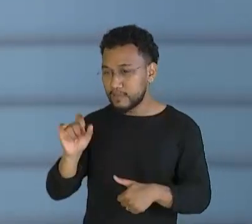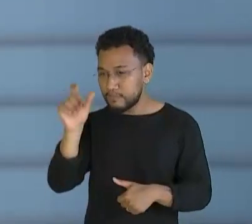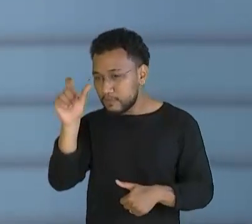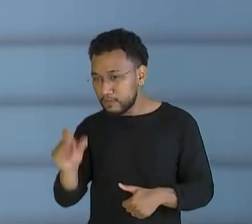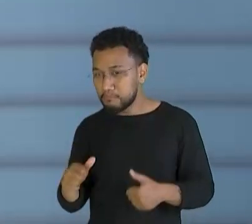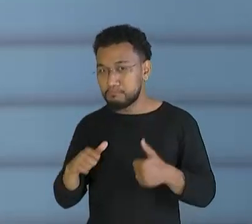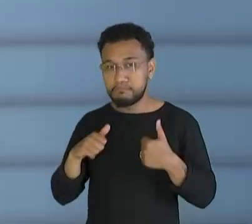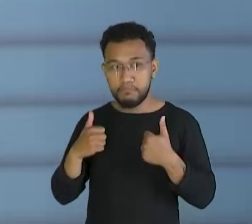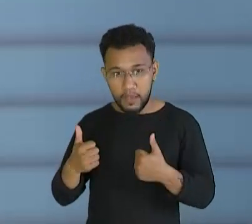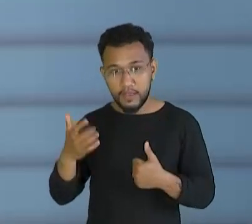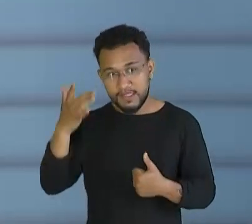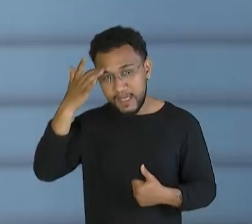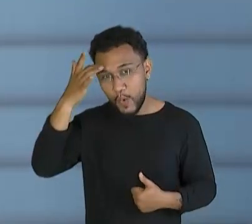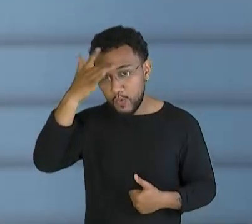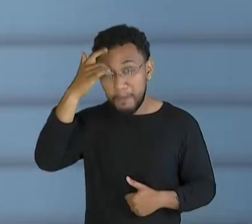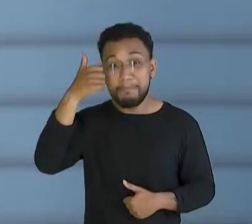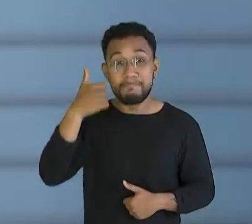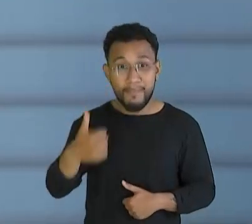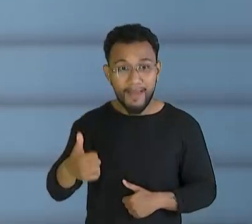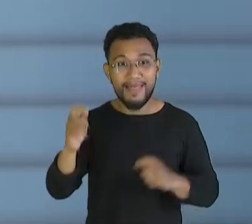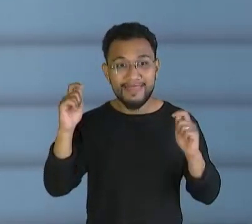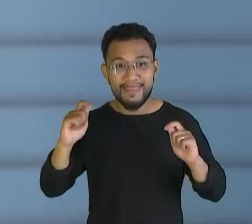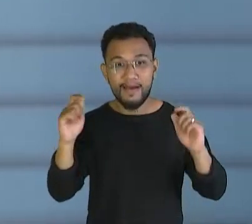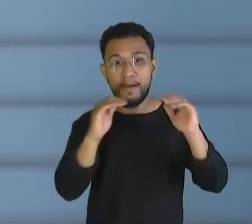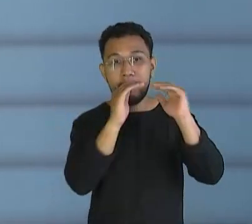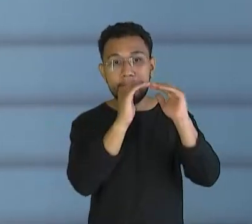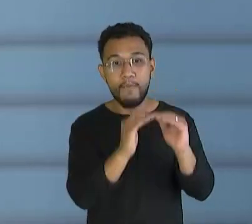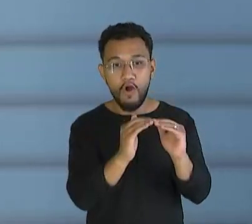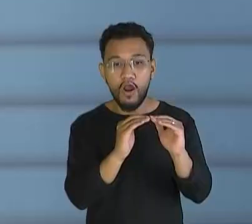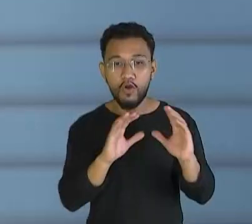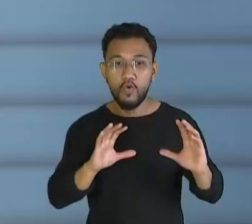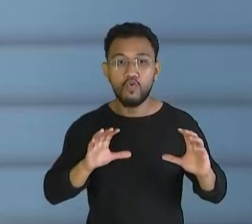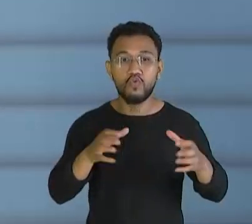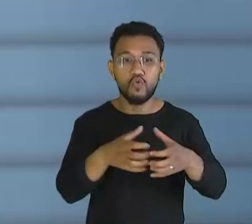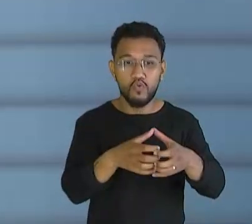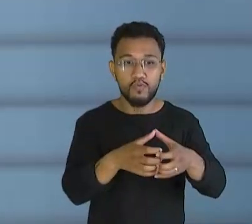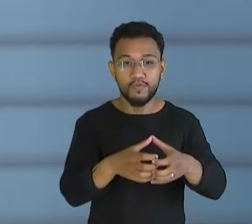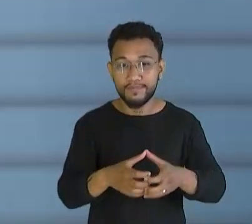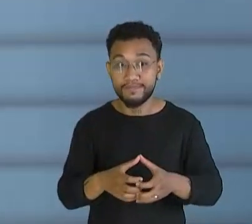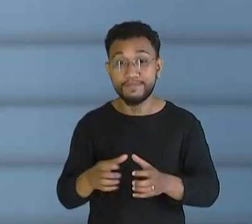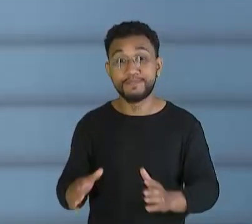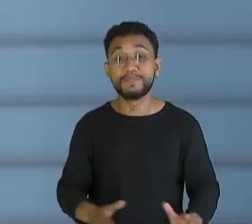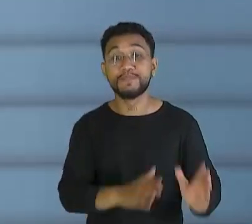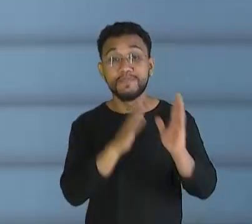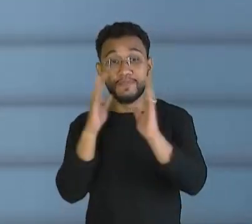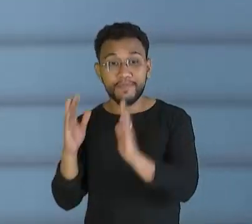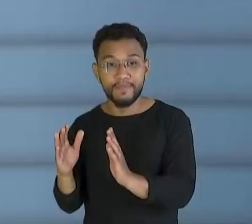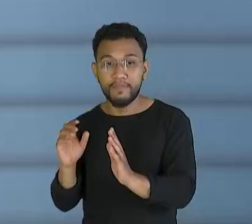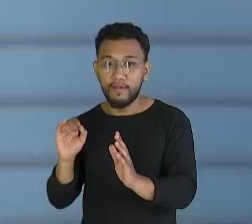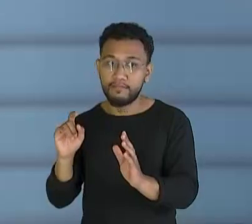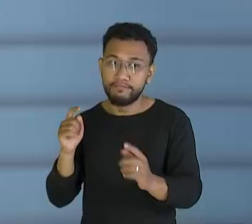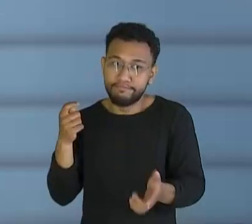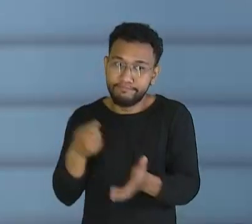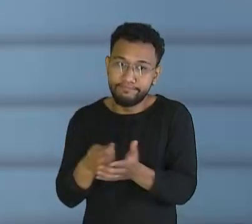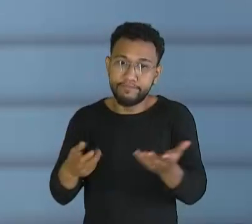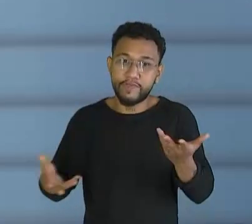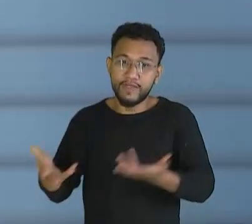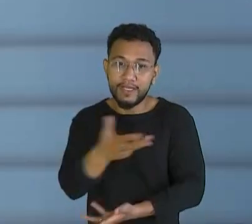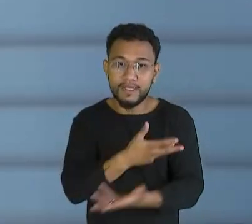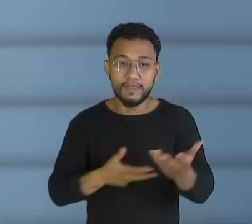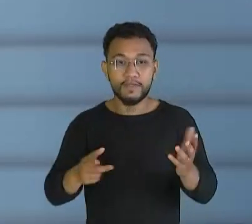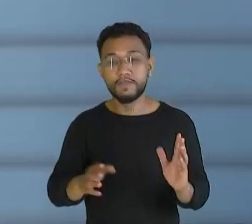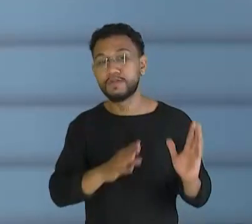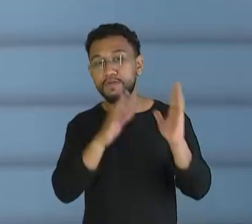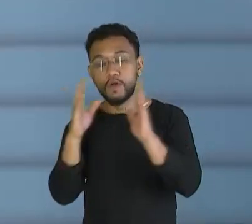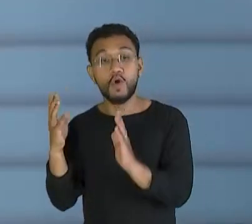se a pessoa tem condições de residir em um espaço coletivo. Sim, sim. E depois... Se socializar, né? Exatamente. Ah.